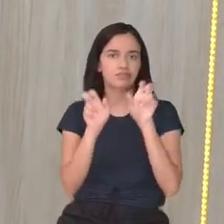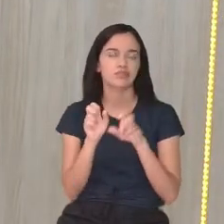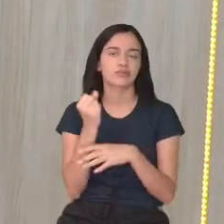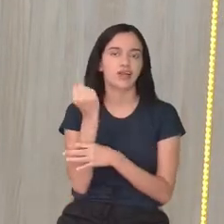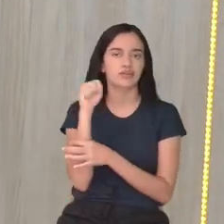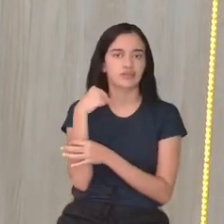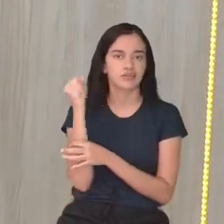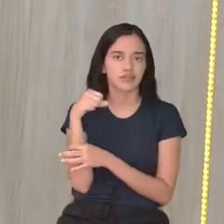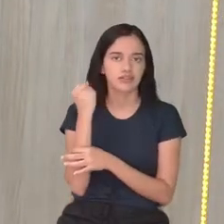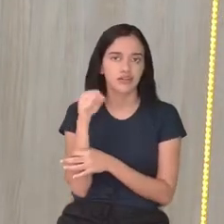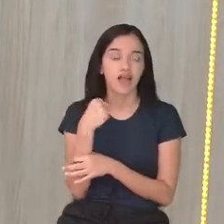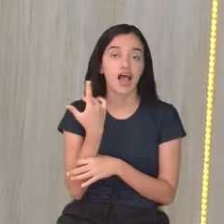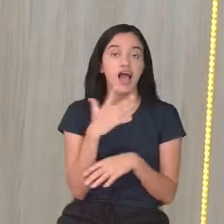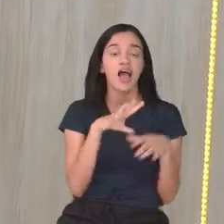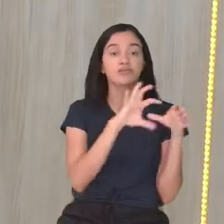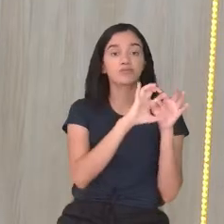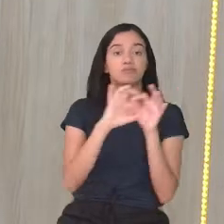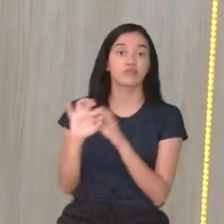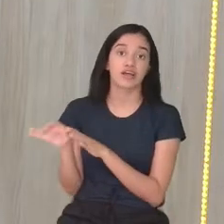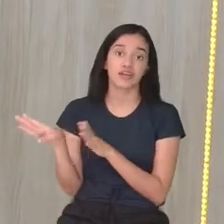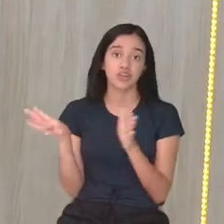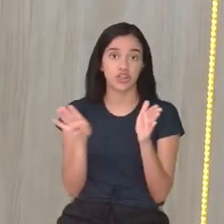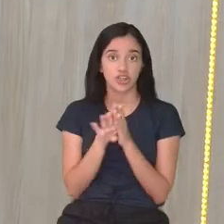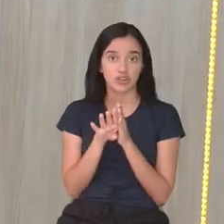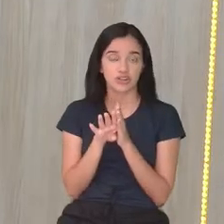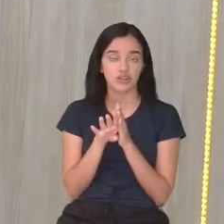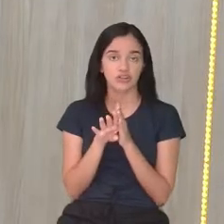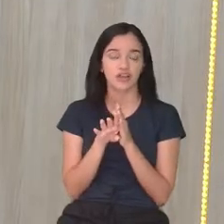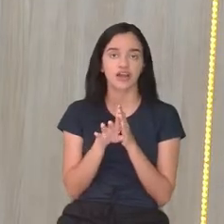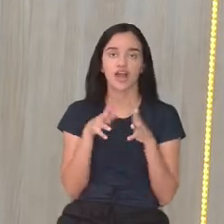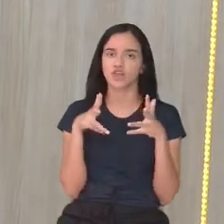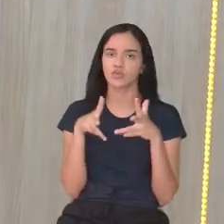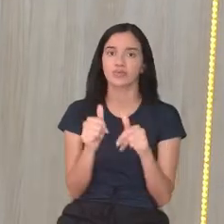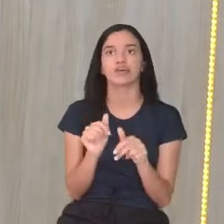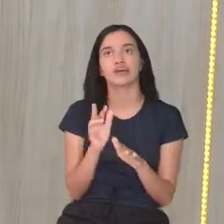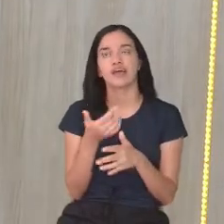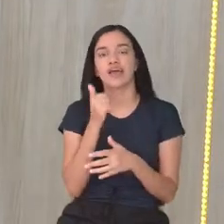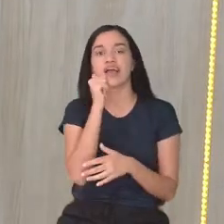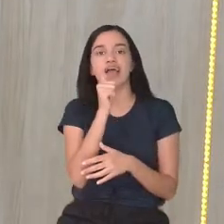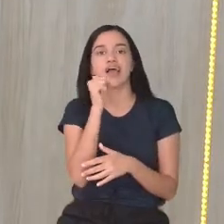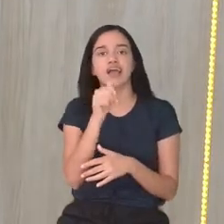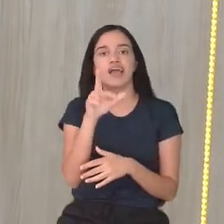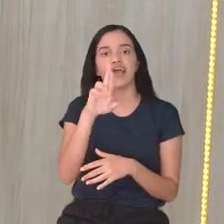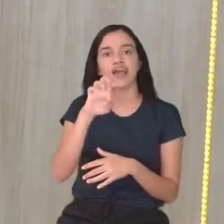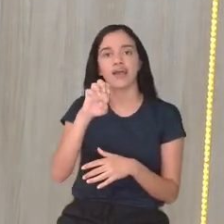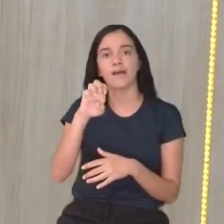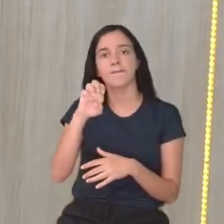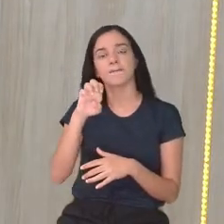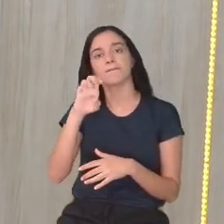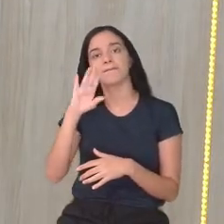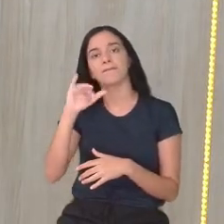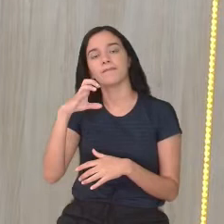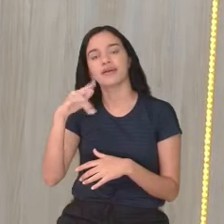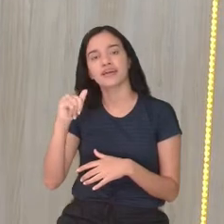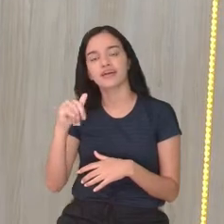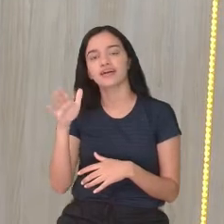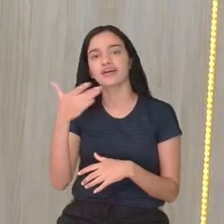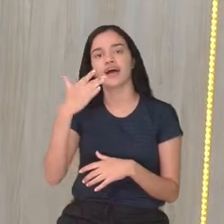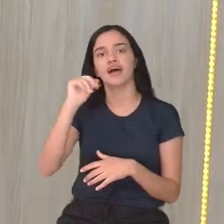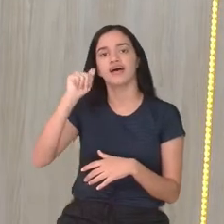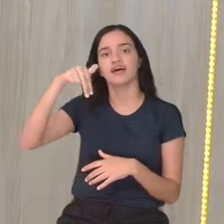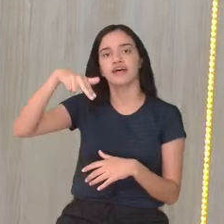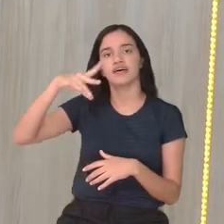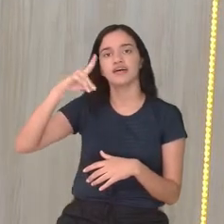vamos falar de ginástica agora, né? Vamos ver. Porque Rebeca Andrade mesmo, agora nessa última edição da